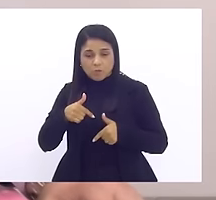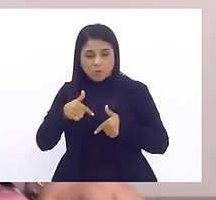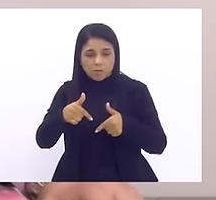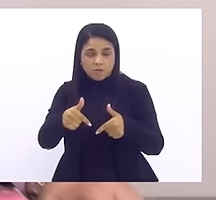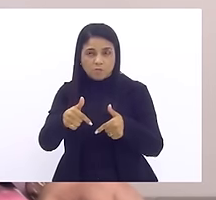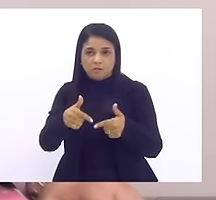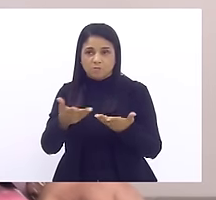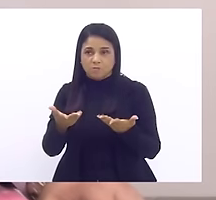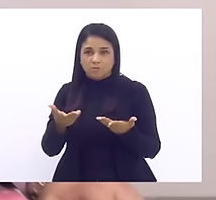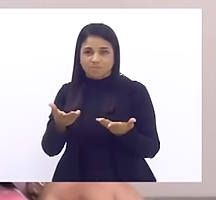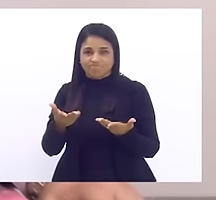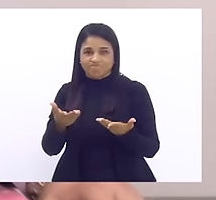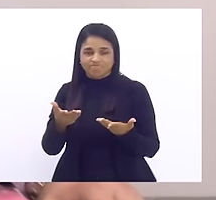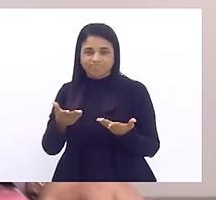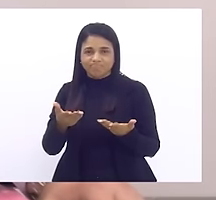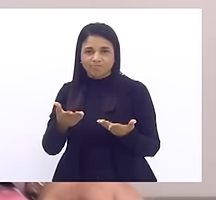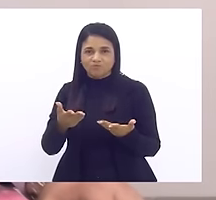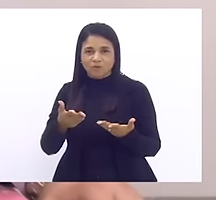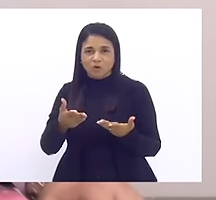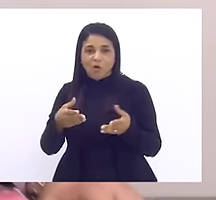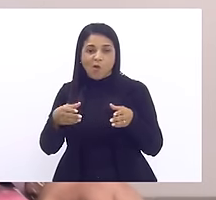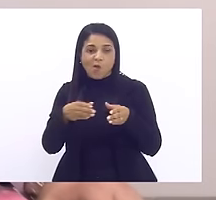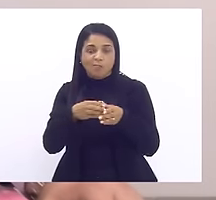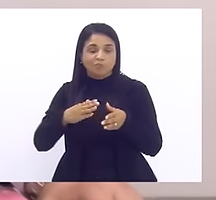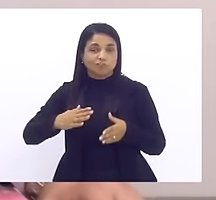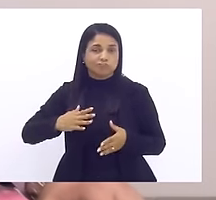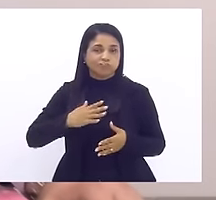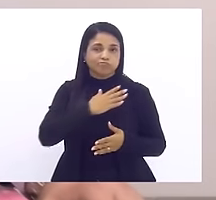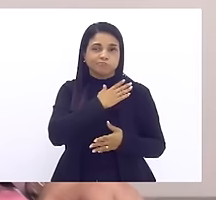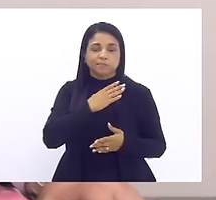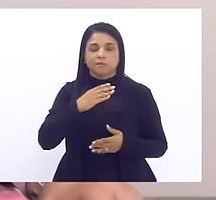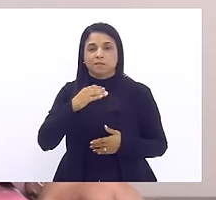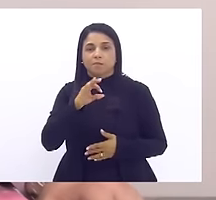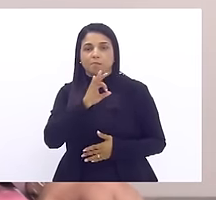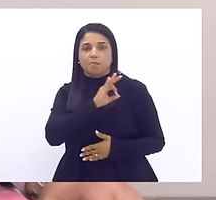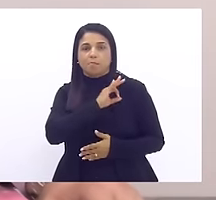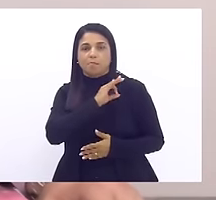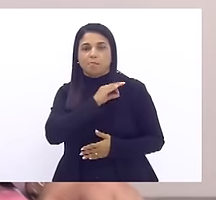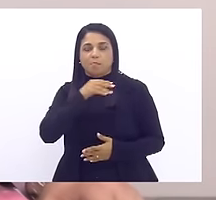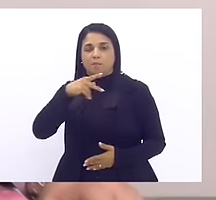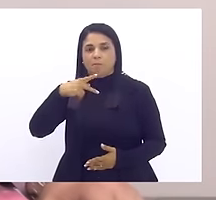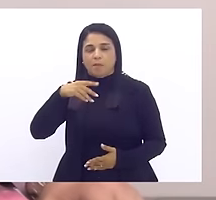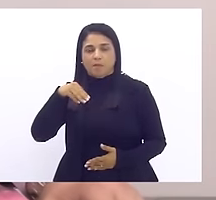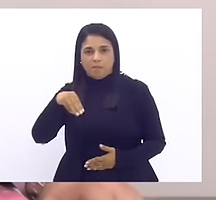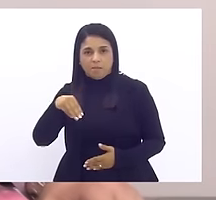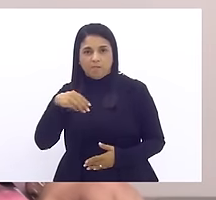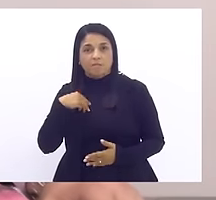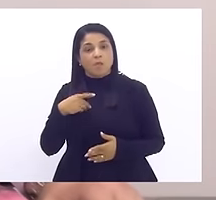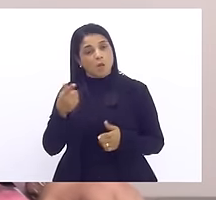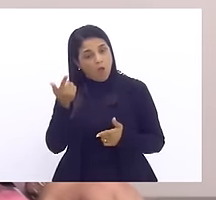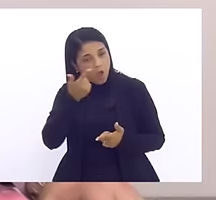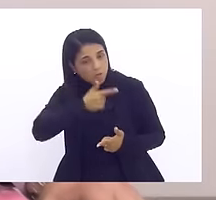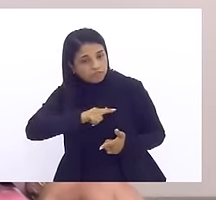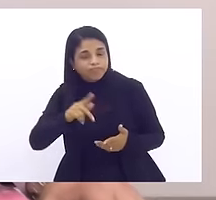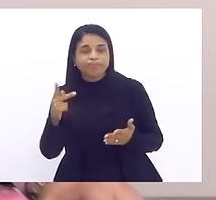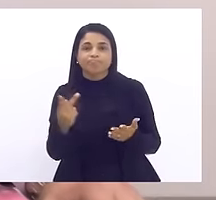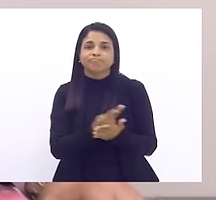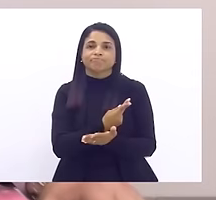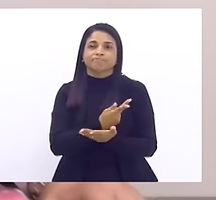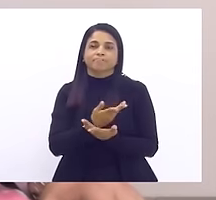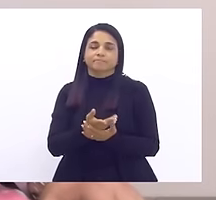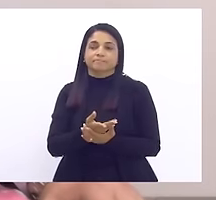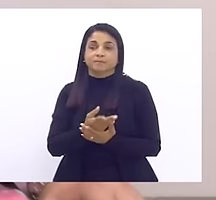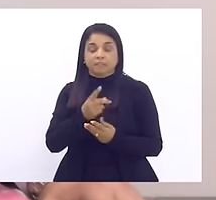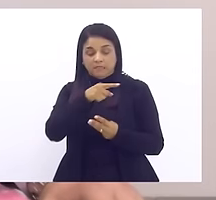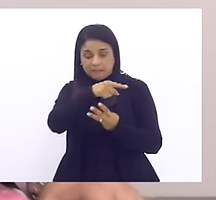revelia do comando PM E é isso que tem acontecido de unamente nas ruas do Rio de Janeiro a gente aqui hoje deu para o senhor três